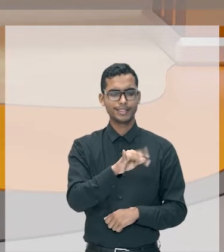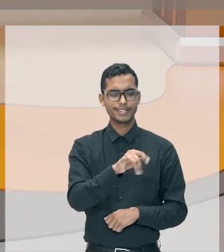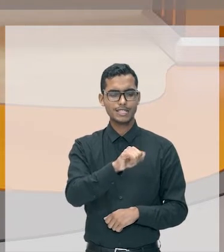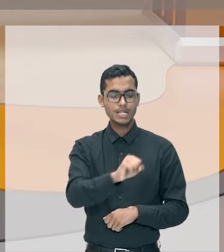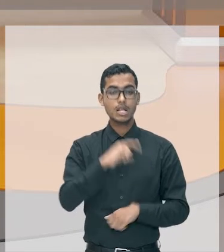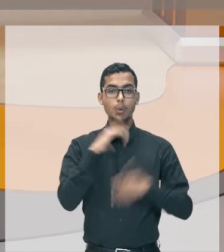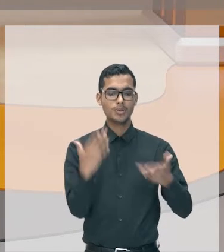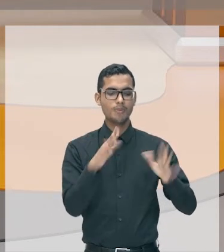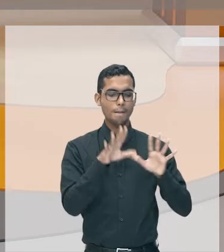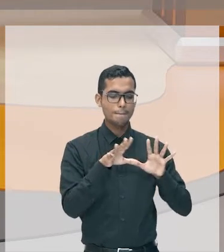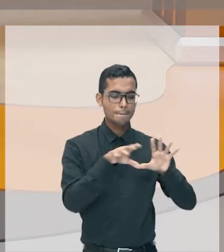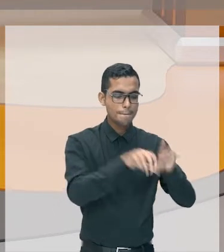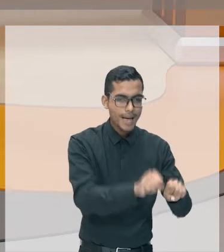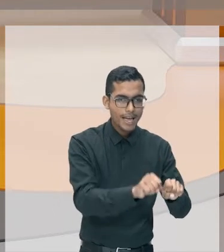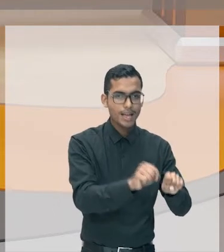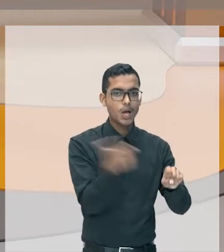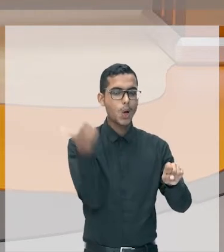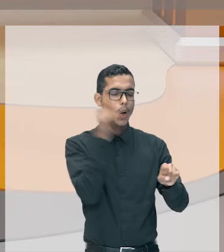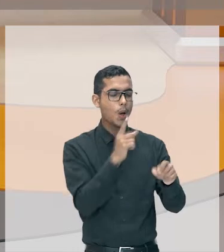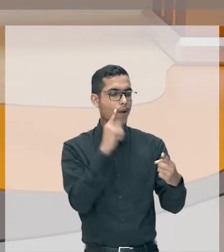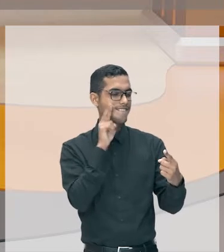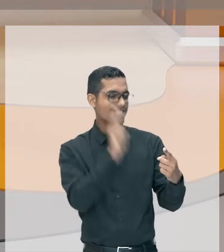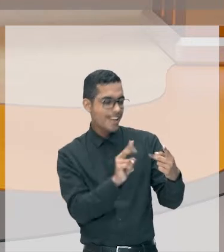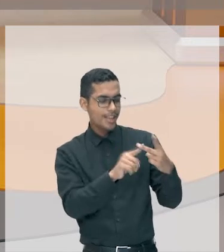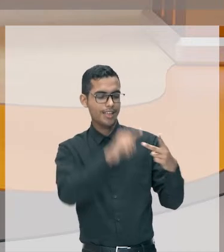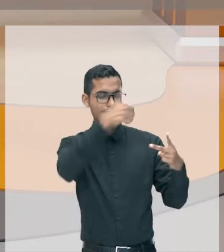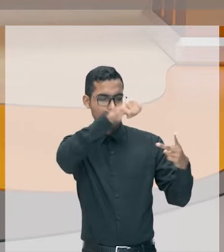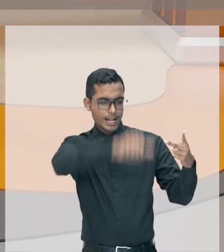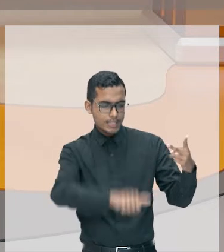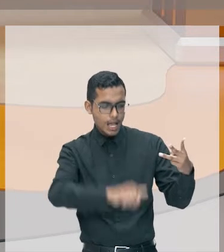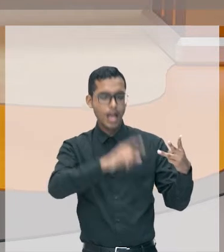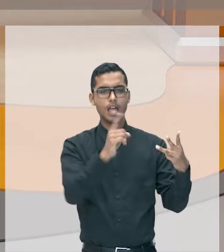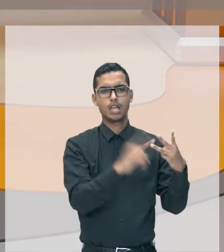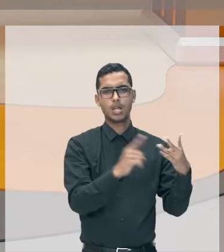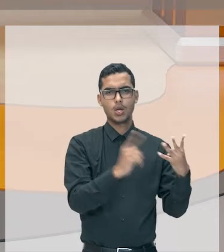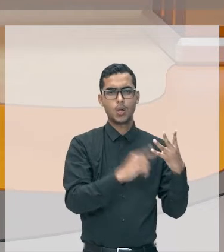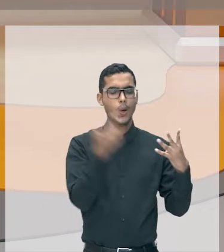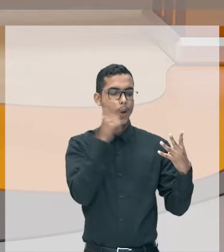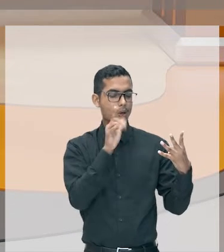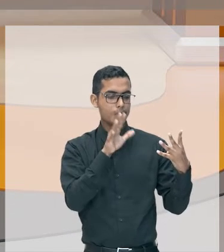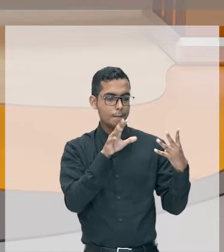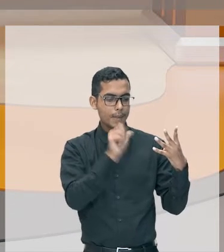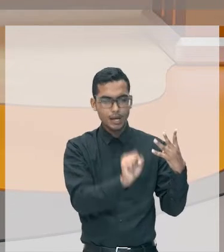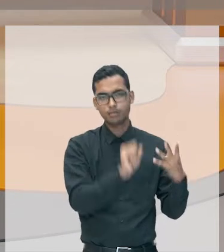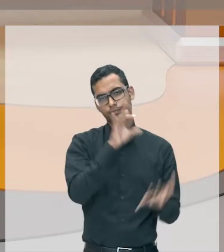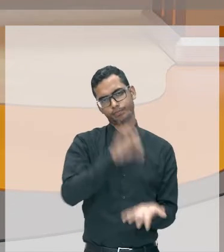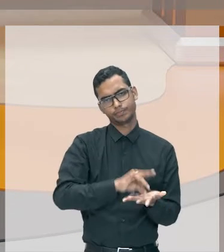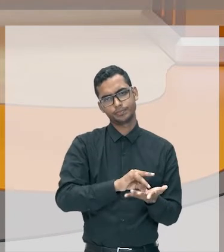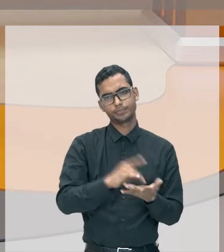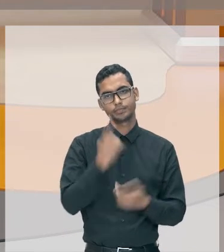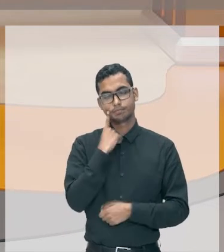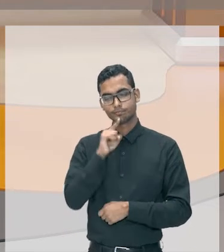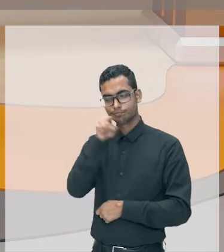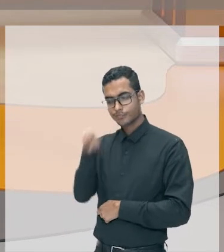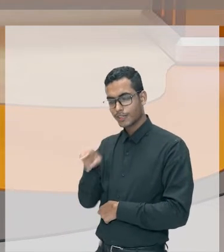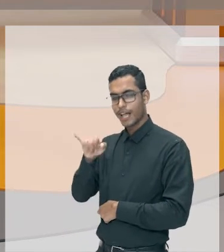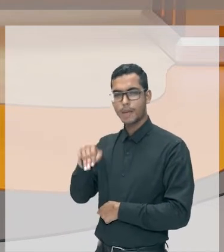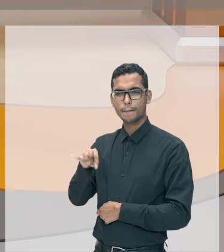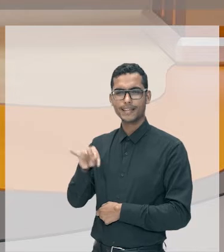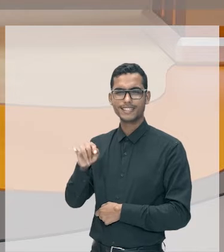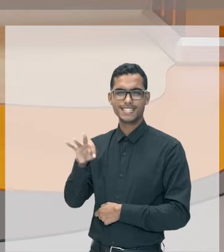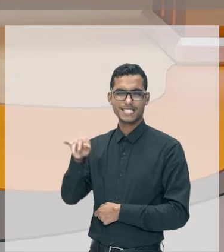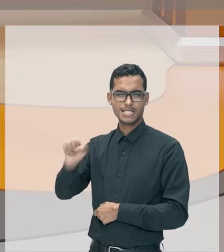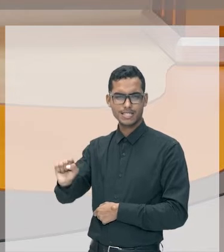analisa, que você lê, que você observa. Já as fontes imateriais são aquelas fontes que nós não